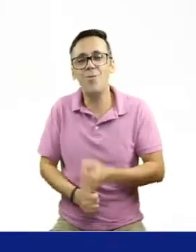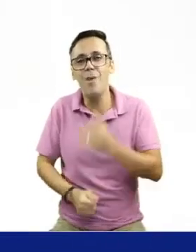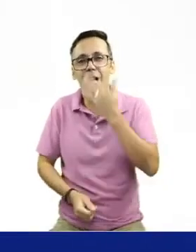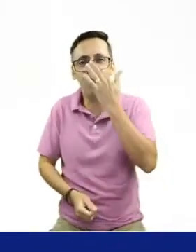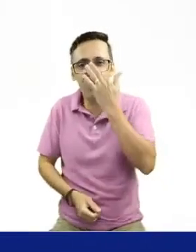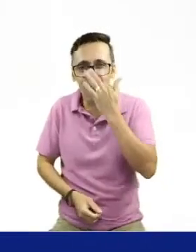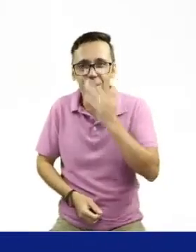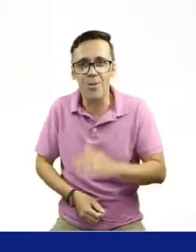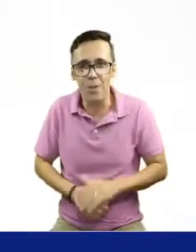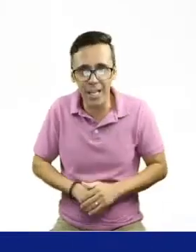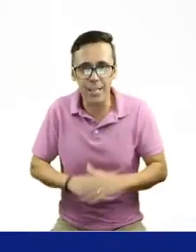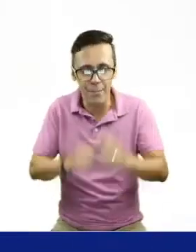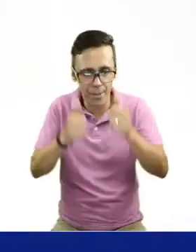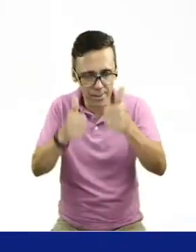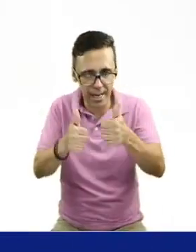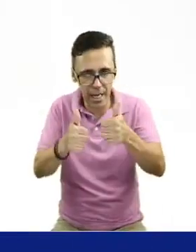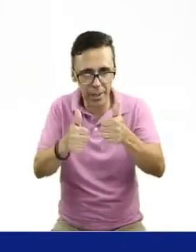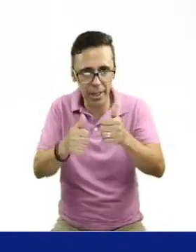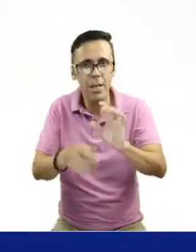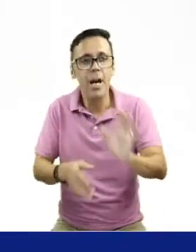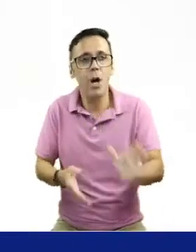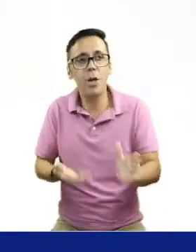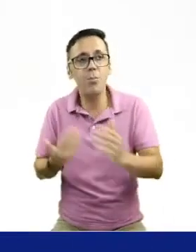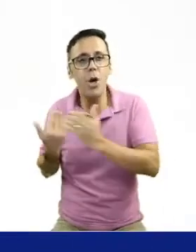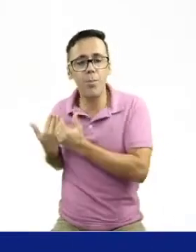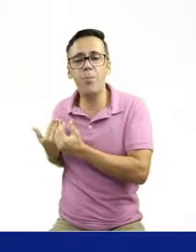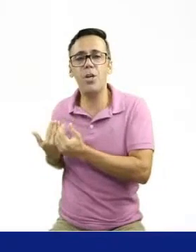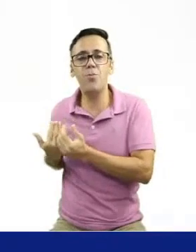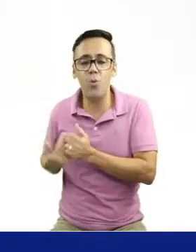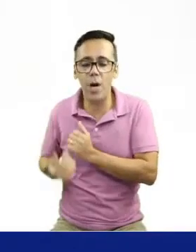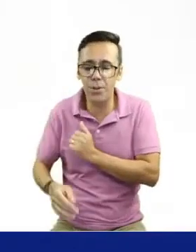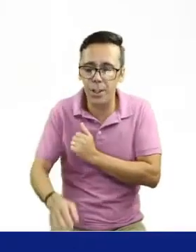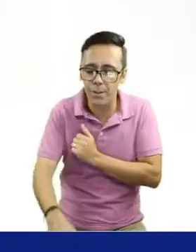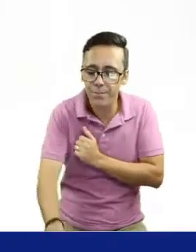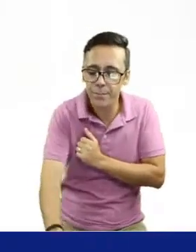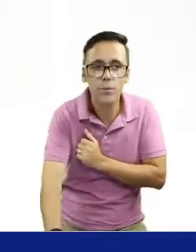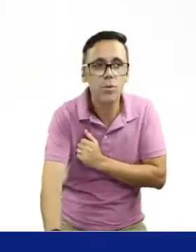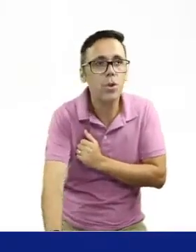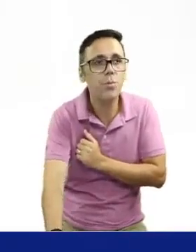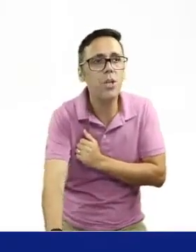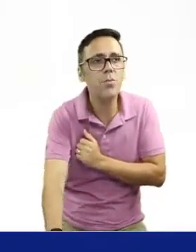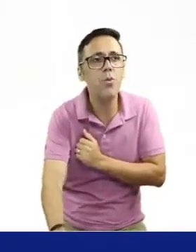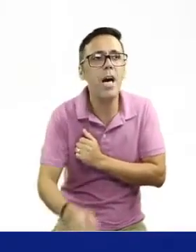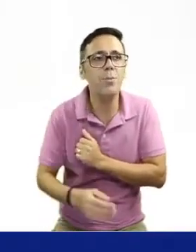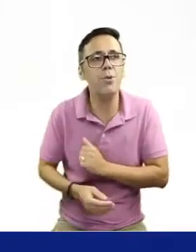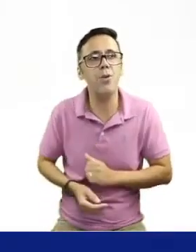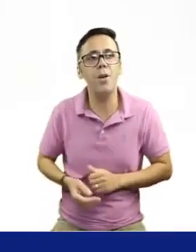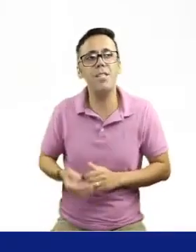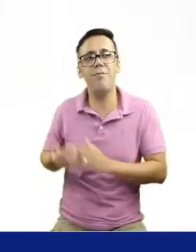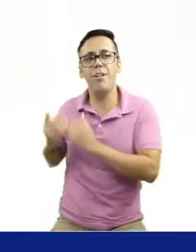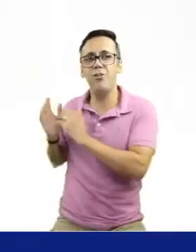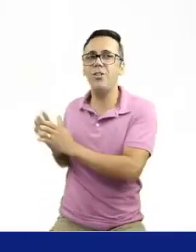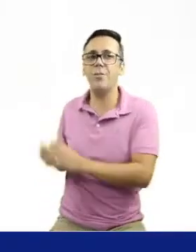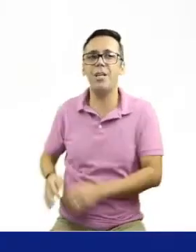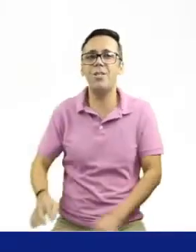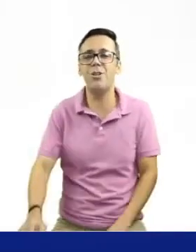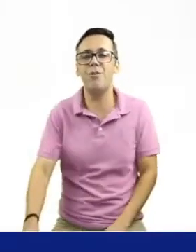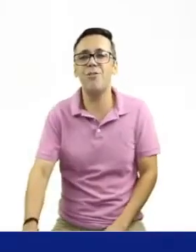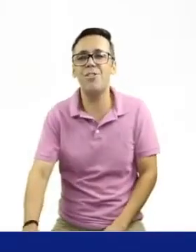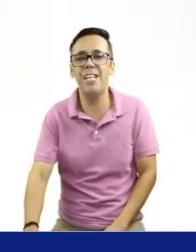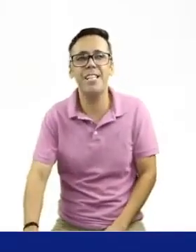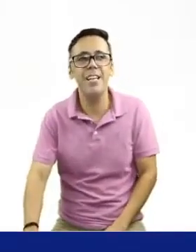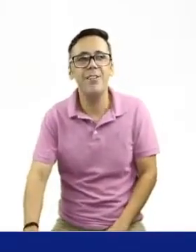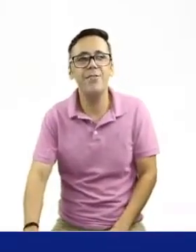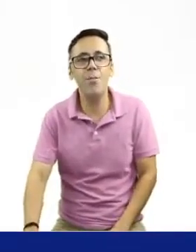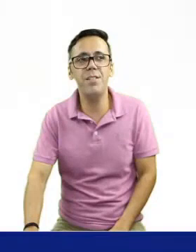de Belo Horizonte beleza sacaram aí agora Bora para o próximo quadro aqui próximo Valeu pessoal esse verdinho que